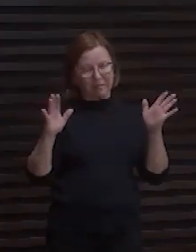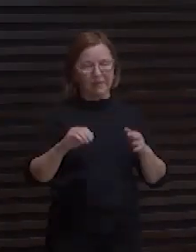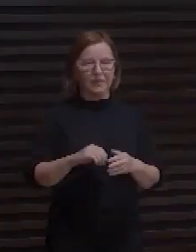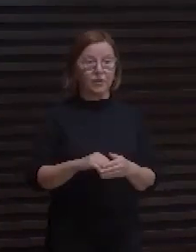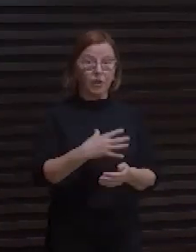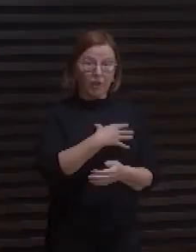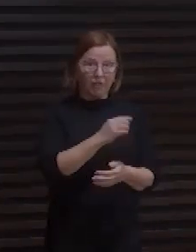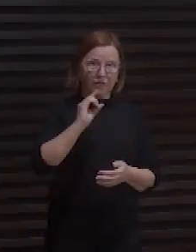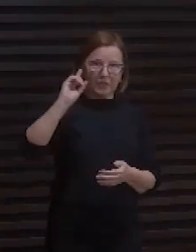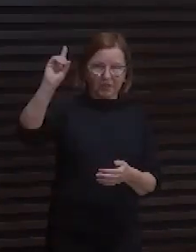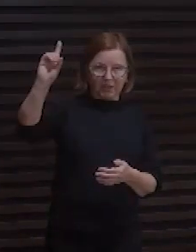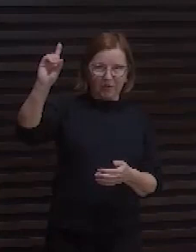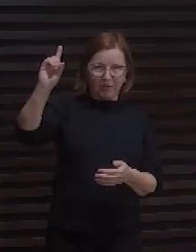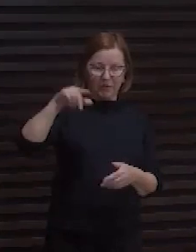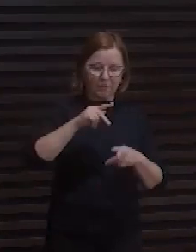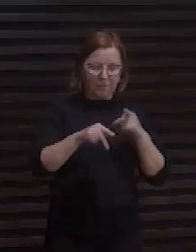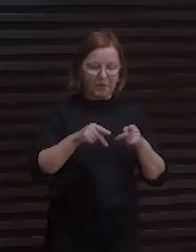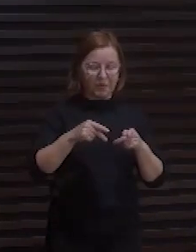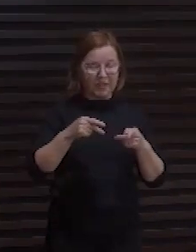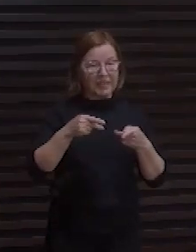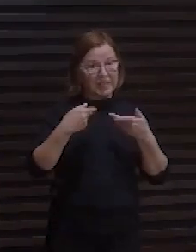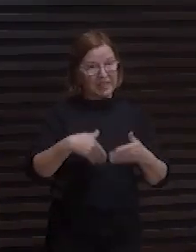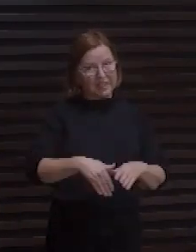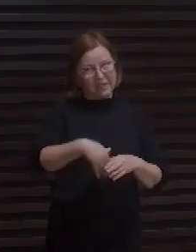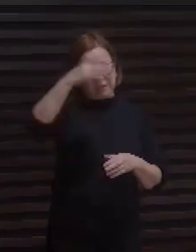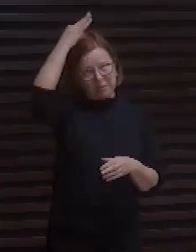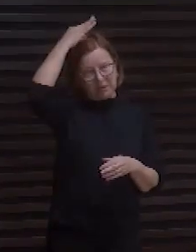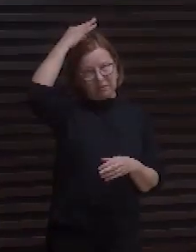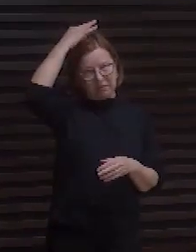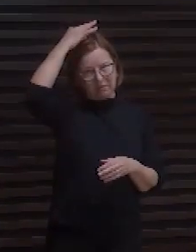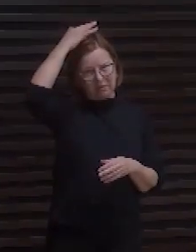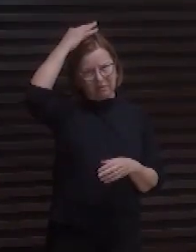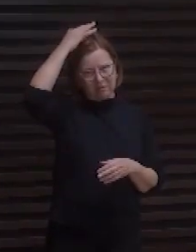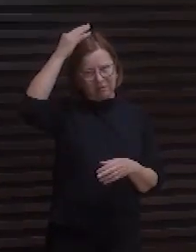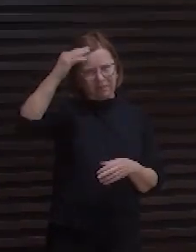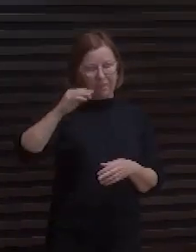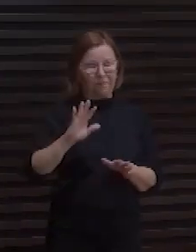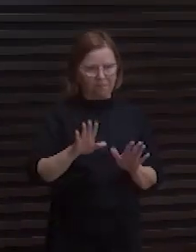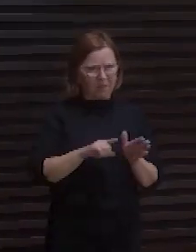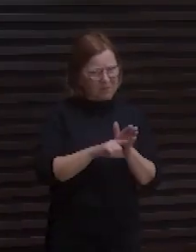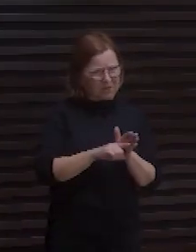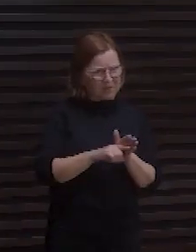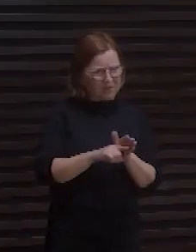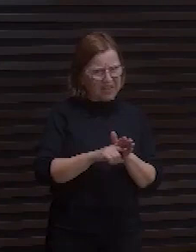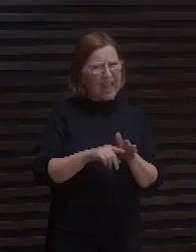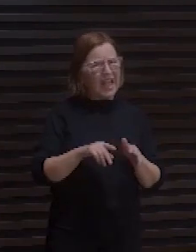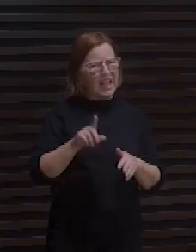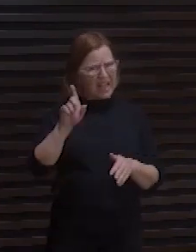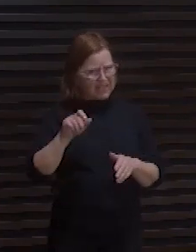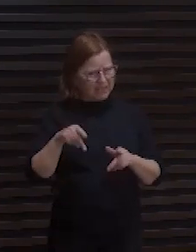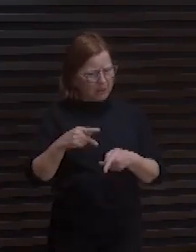filhos de Deus são aqueles que nasceram de novo. São aqueles que foram batizados nas águas, como o pastor Maurício colocou